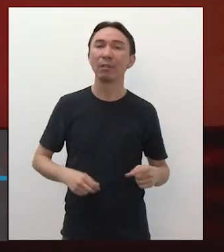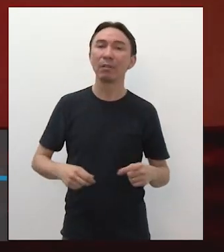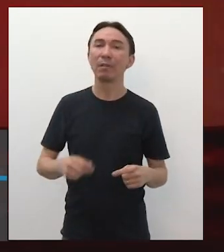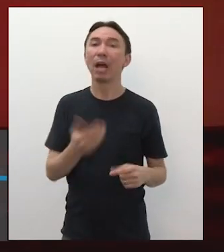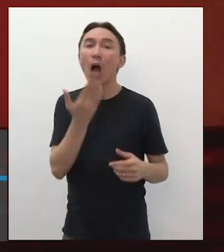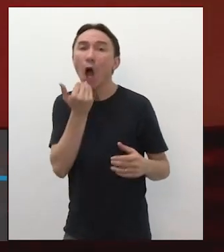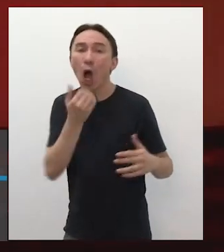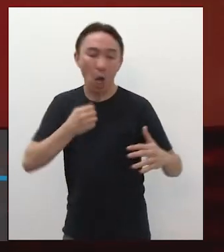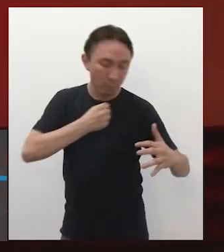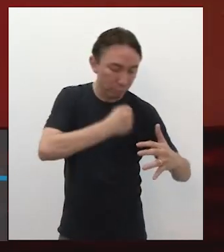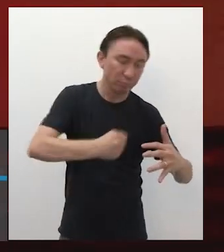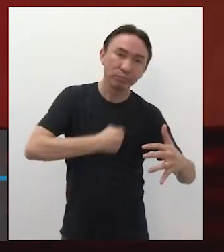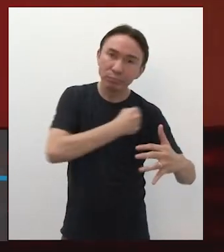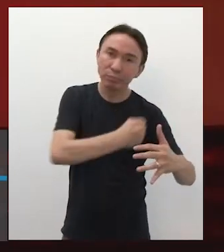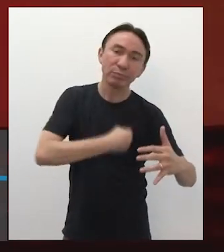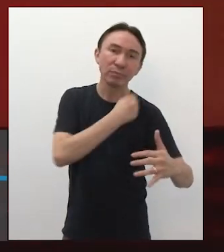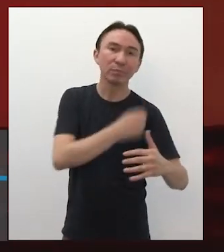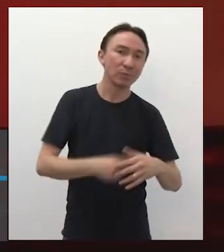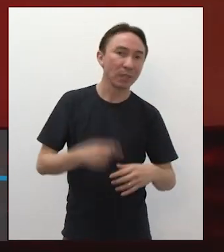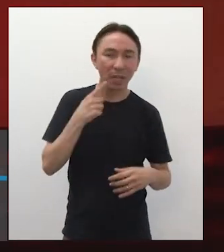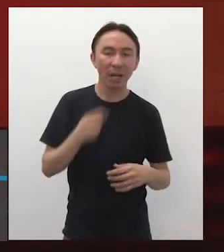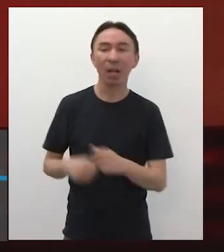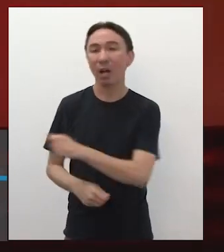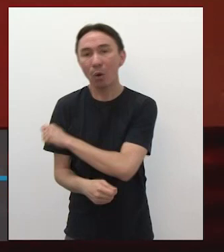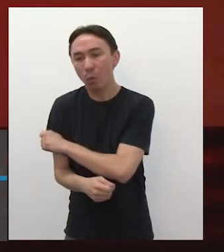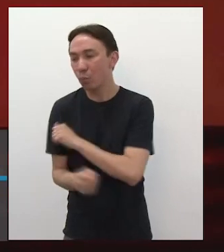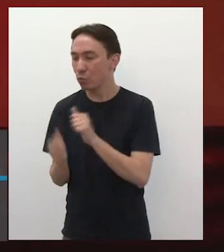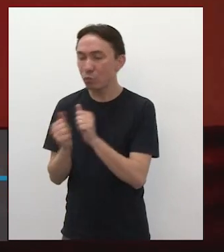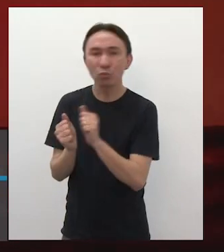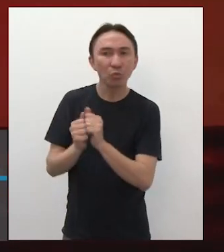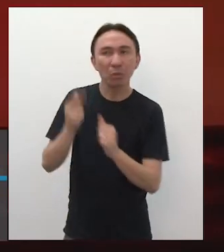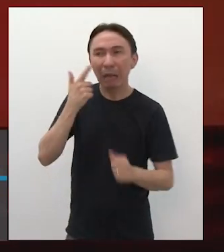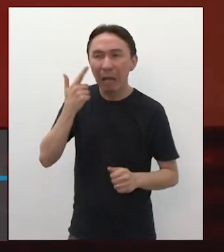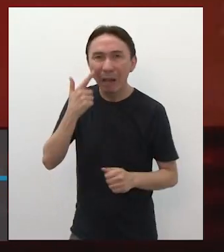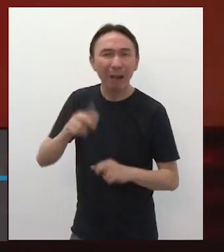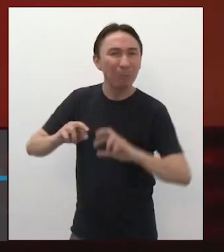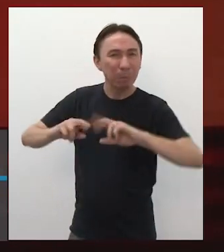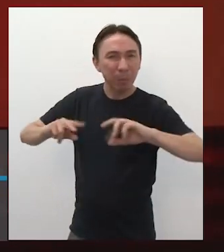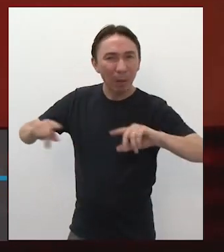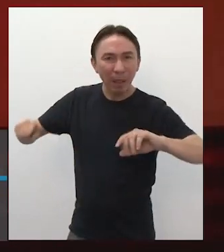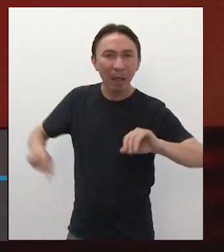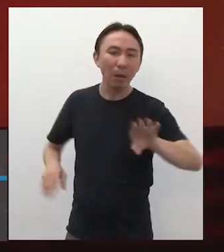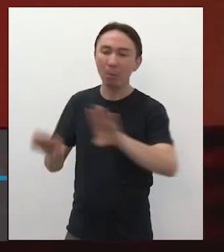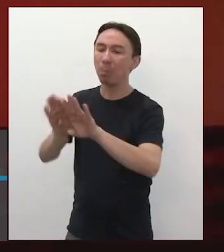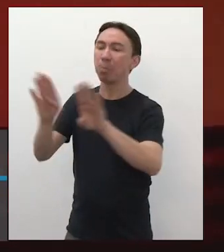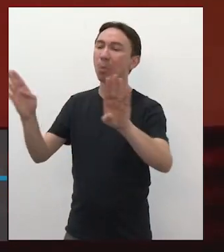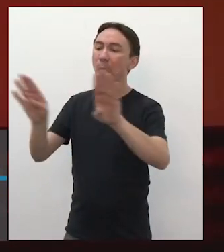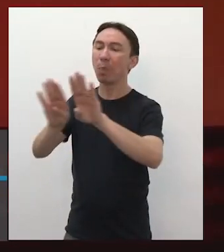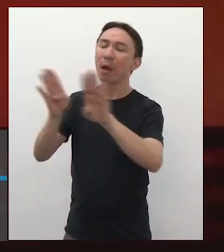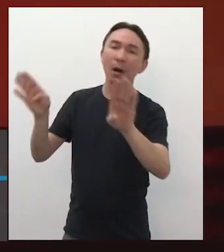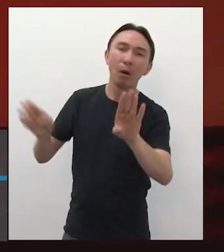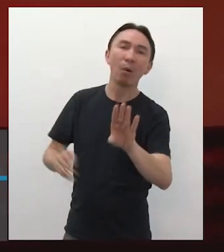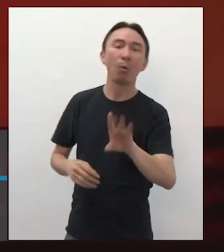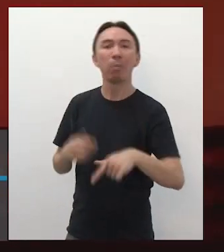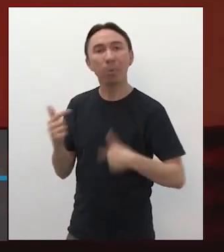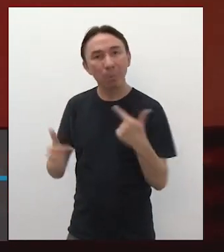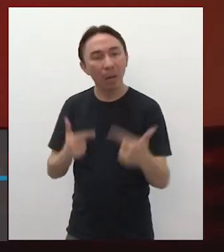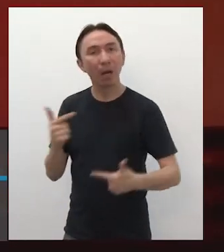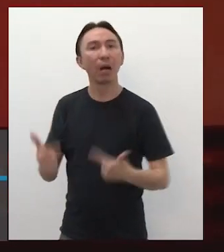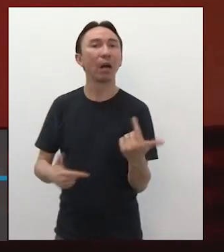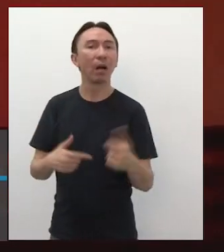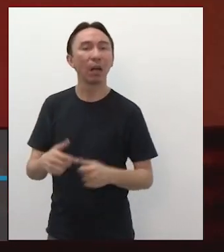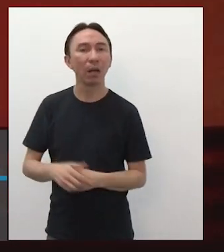os alunos na entrada, no pátio, né? Nós temos também, para além da escola, nós temos o pessoal